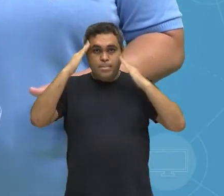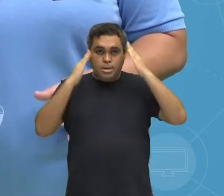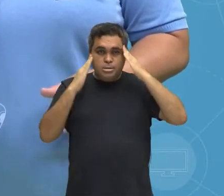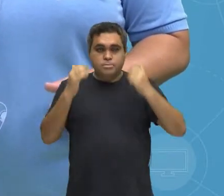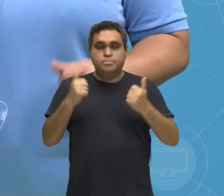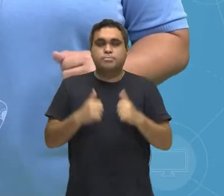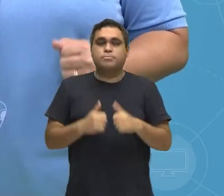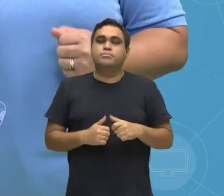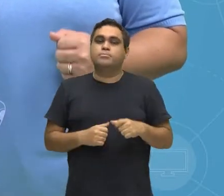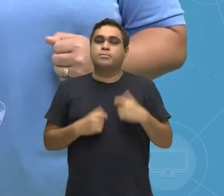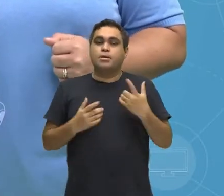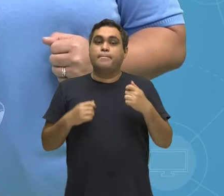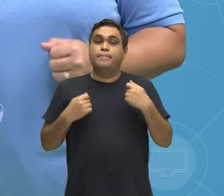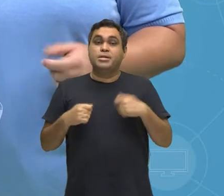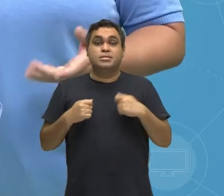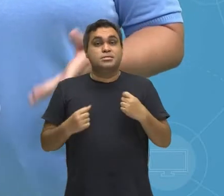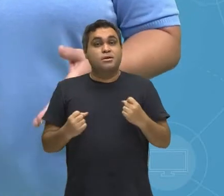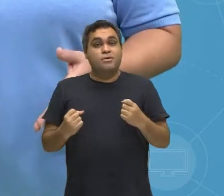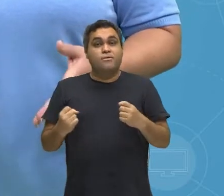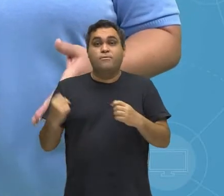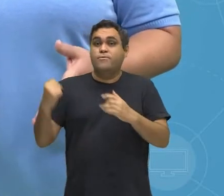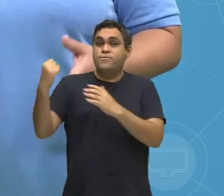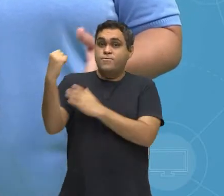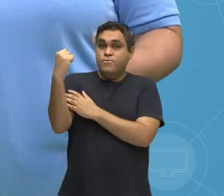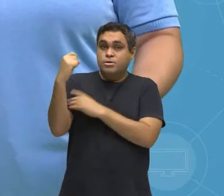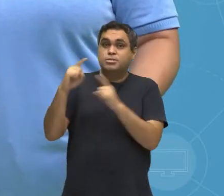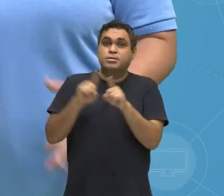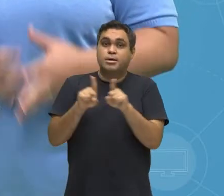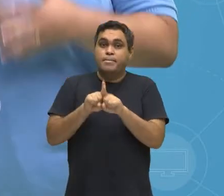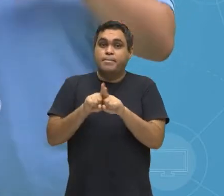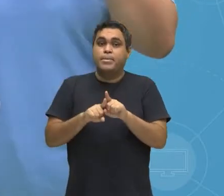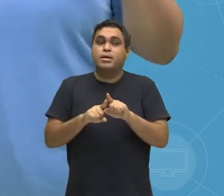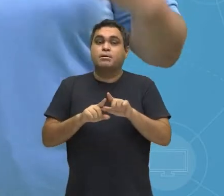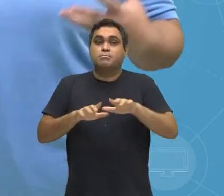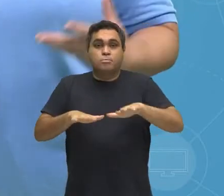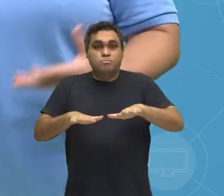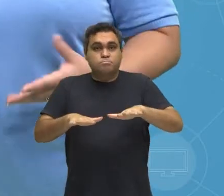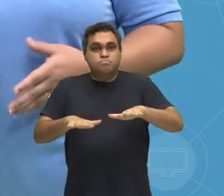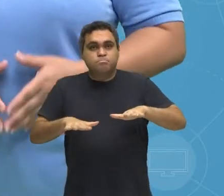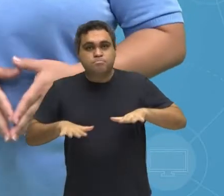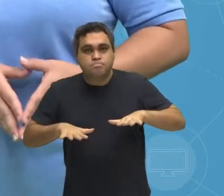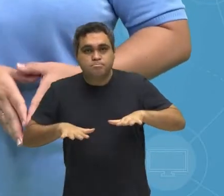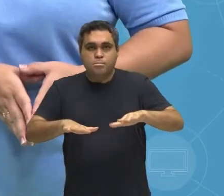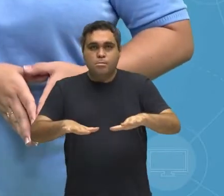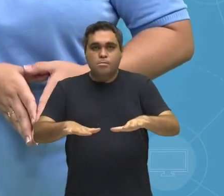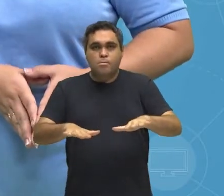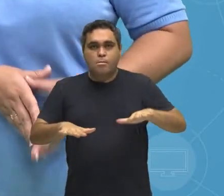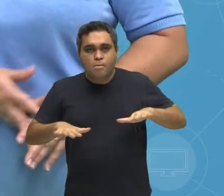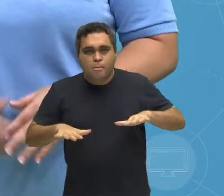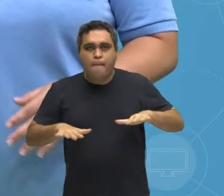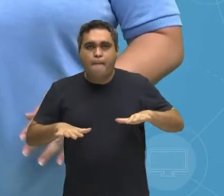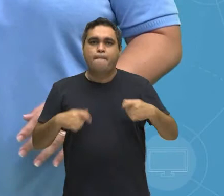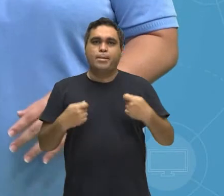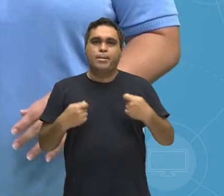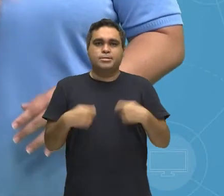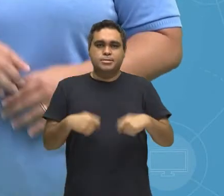que eles precisam ter bastante força, não somente nos braços, mas ter um controle total do seu corpo,